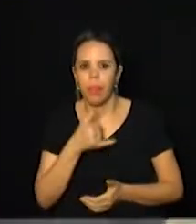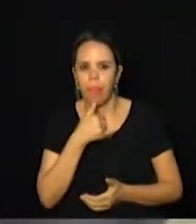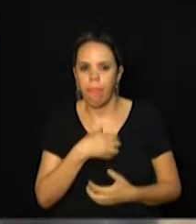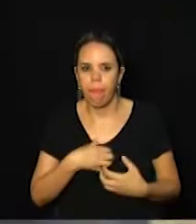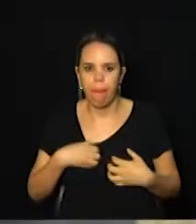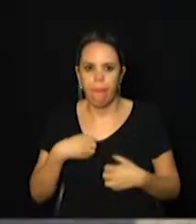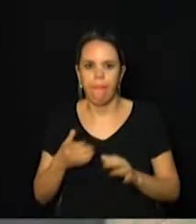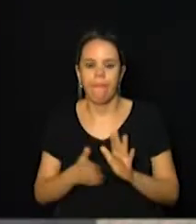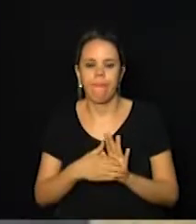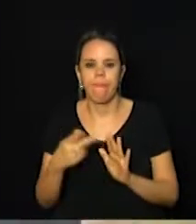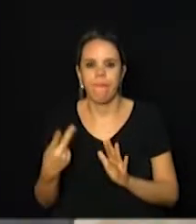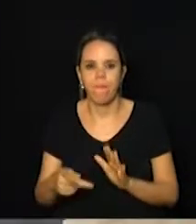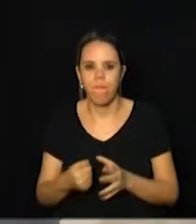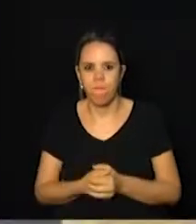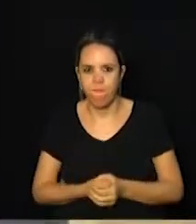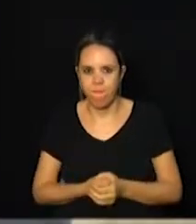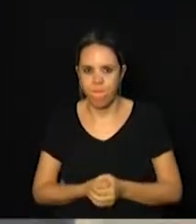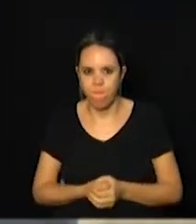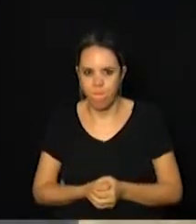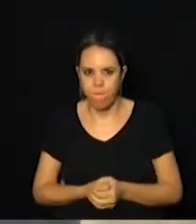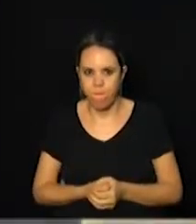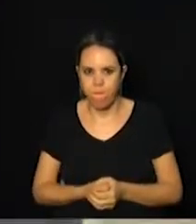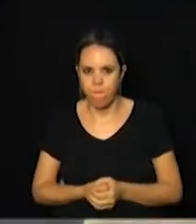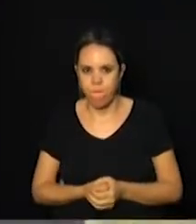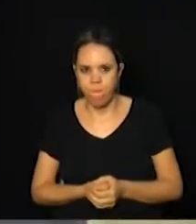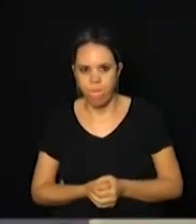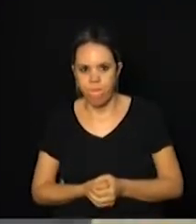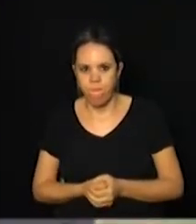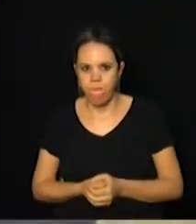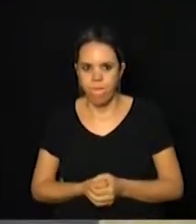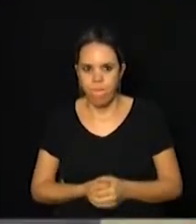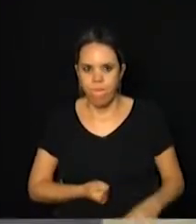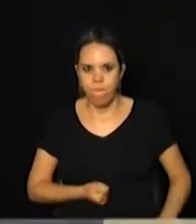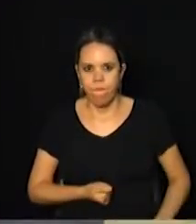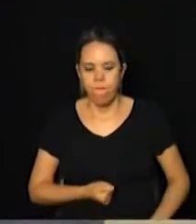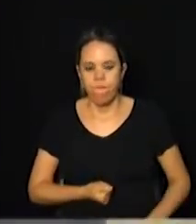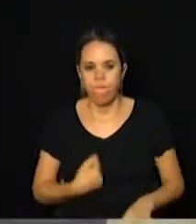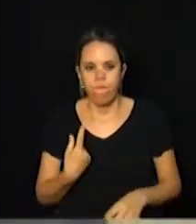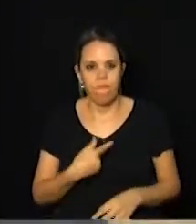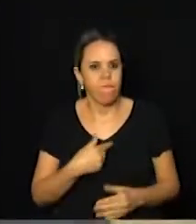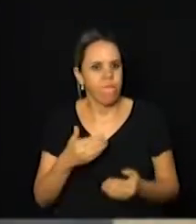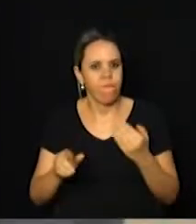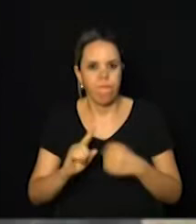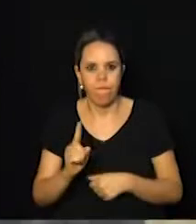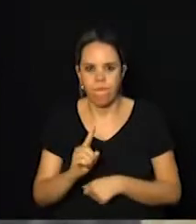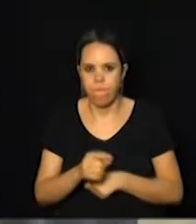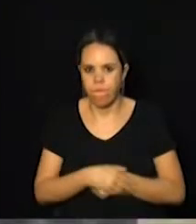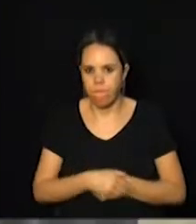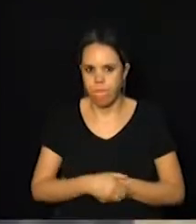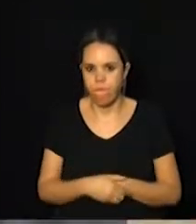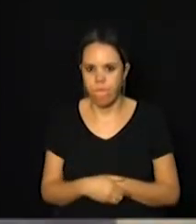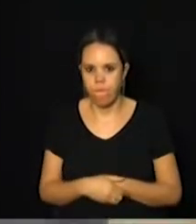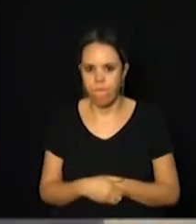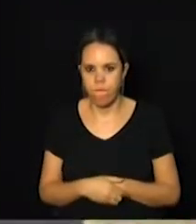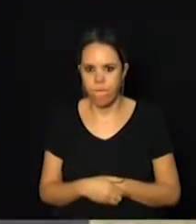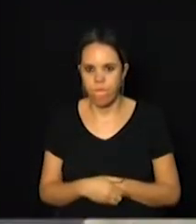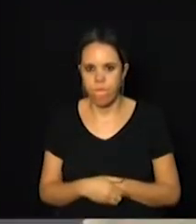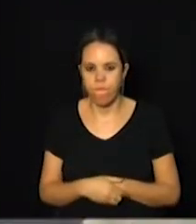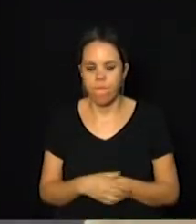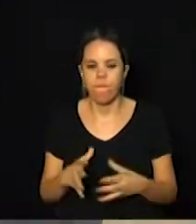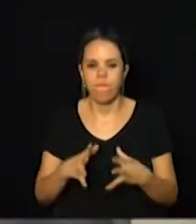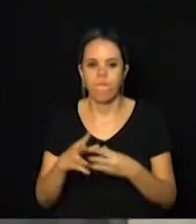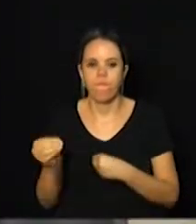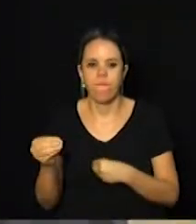nessa propositura dele e nós não concordamos com a extinção